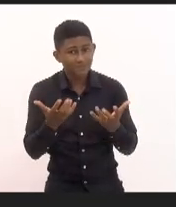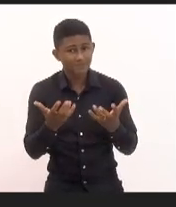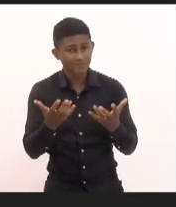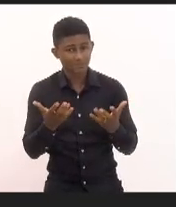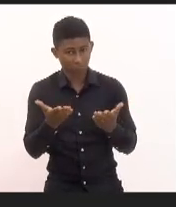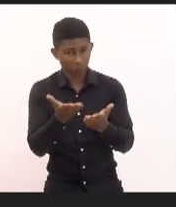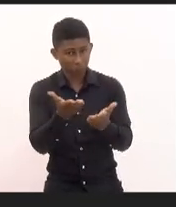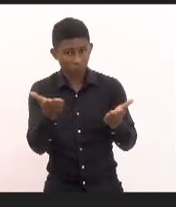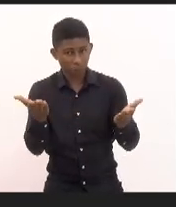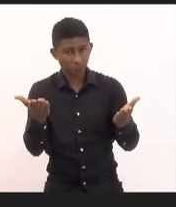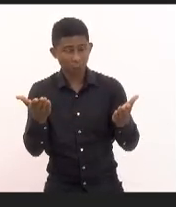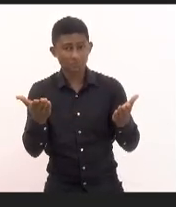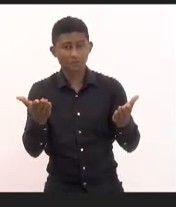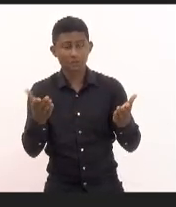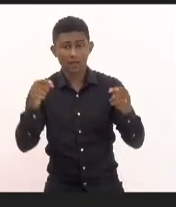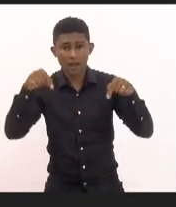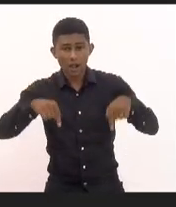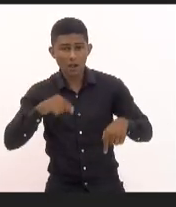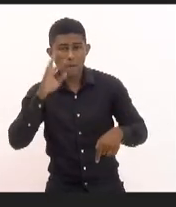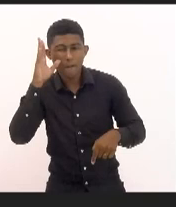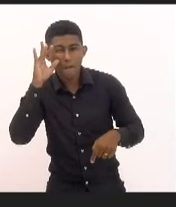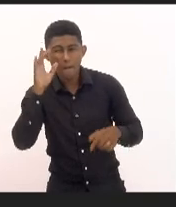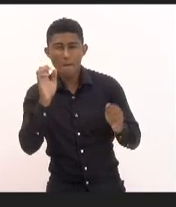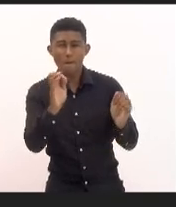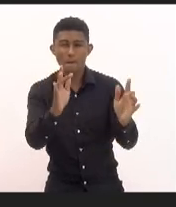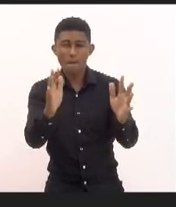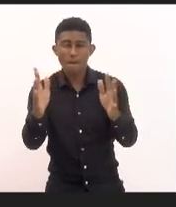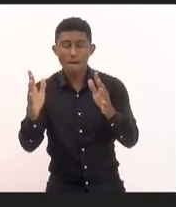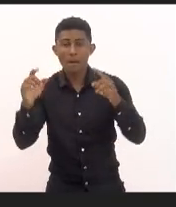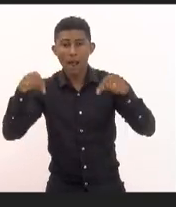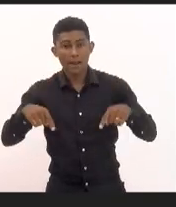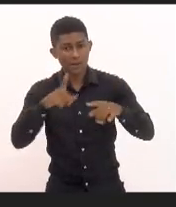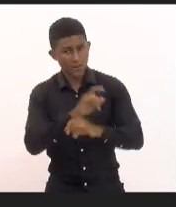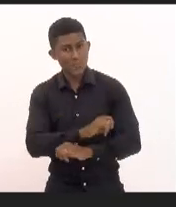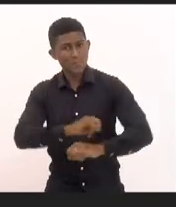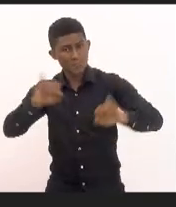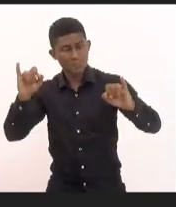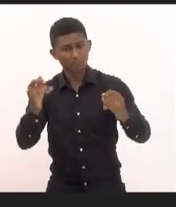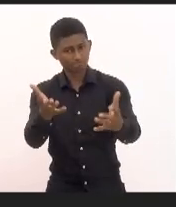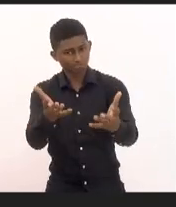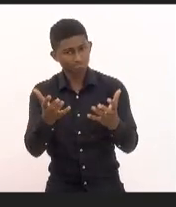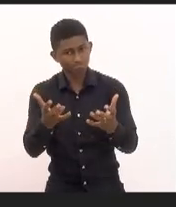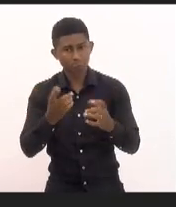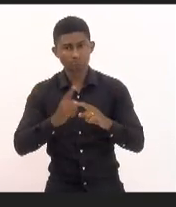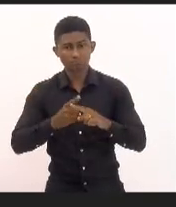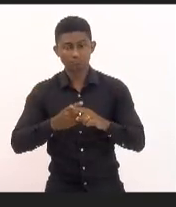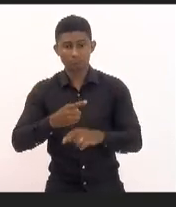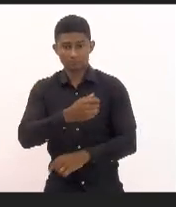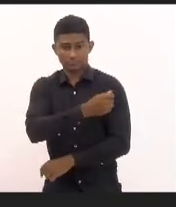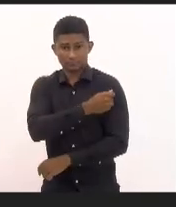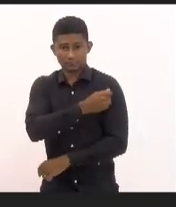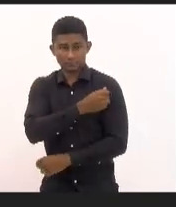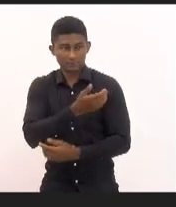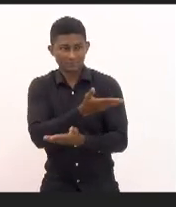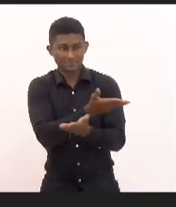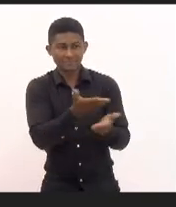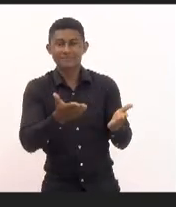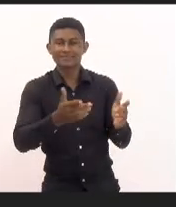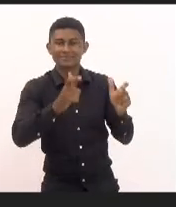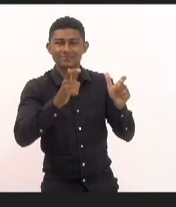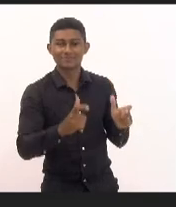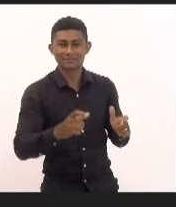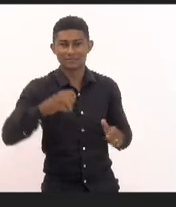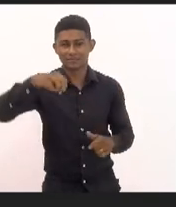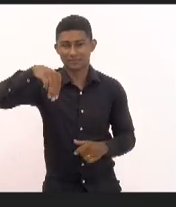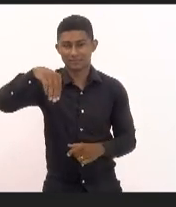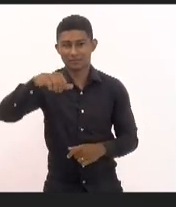os nossos, para aqueles que nos acompanham, essa notícia, porque os estudantes da Maré